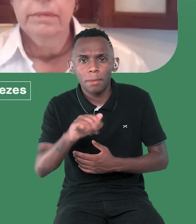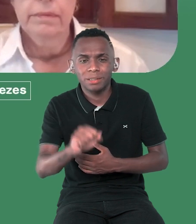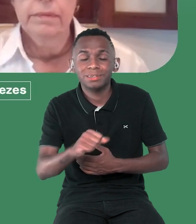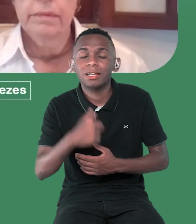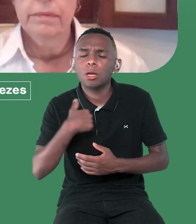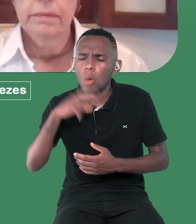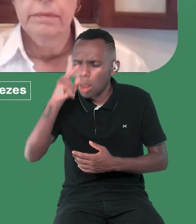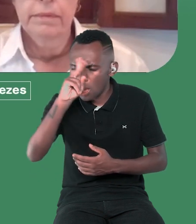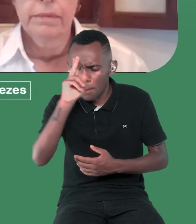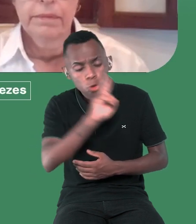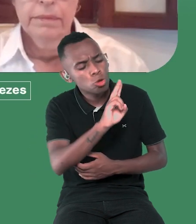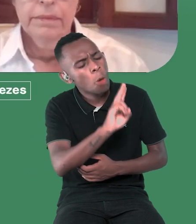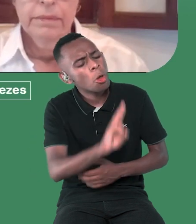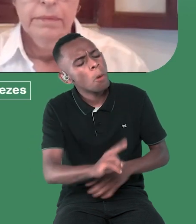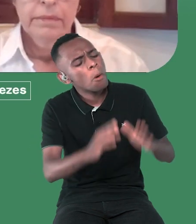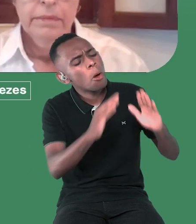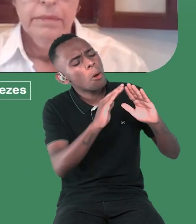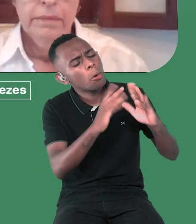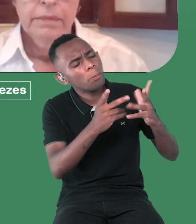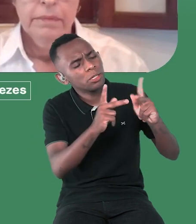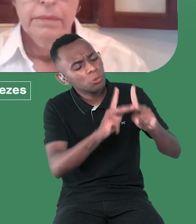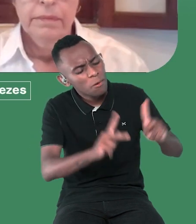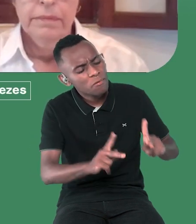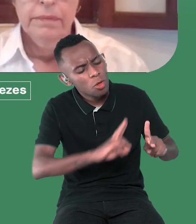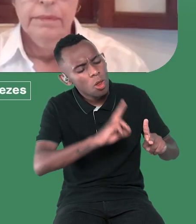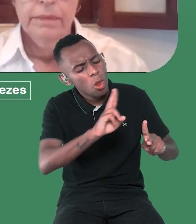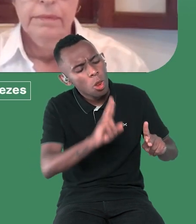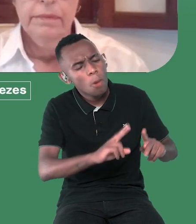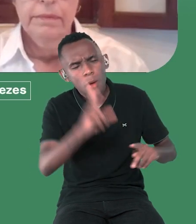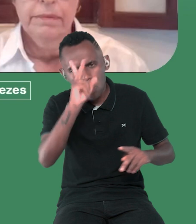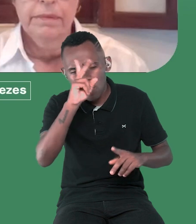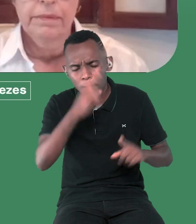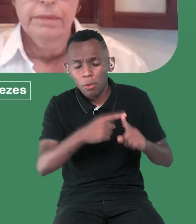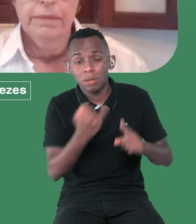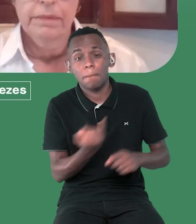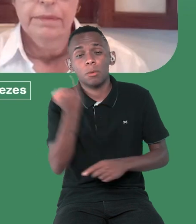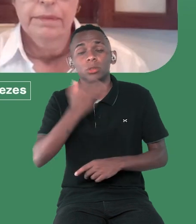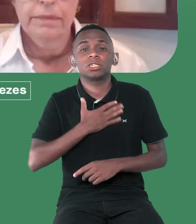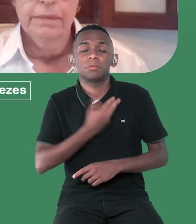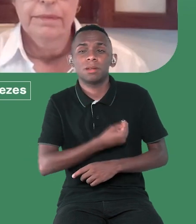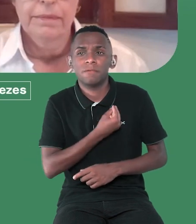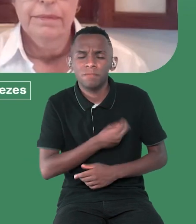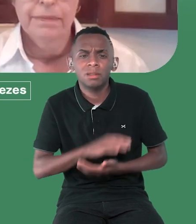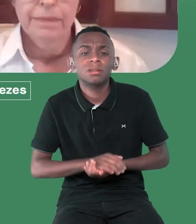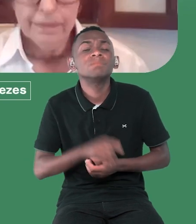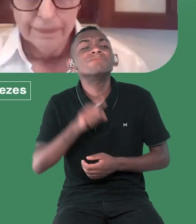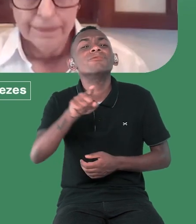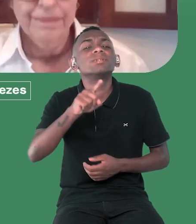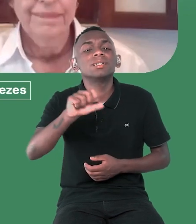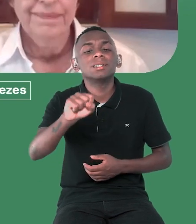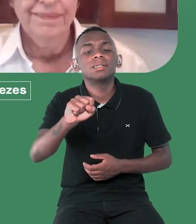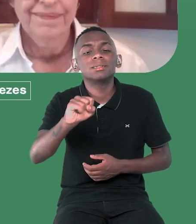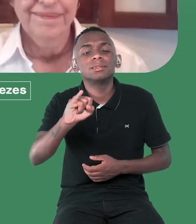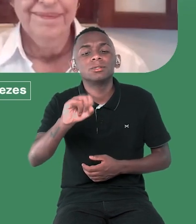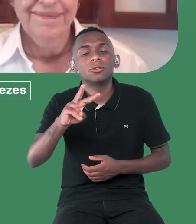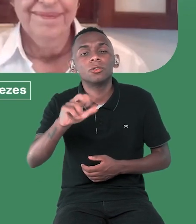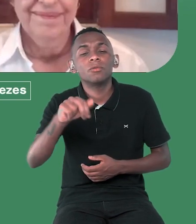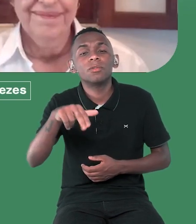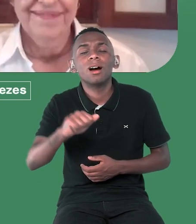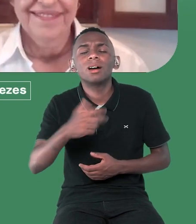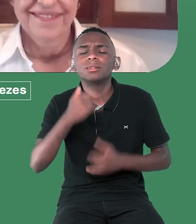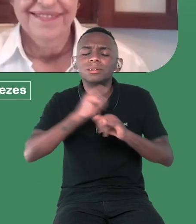quarta série, porque foram muito importantes para mim. E você, Silvana, vamos contar um pouquinho da sua história